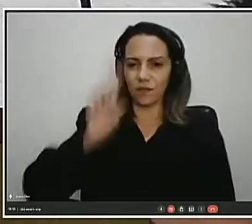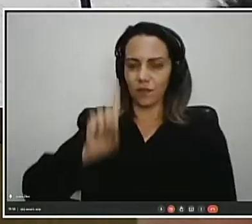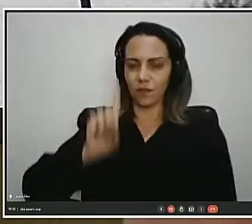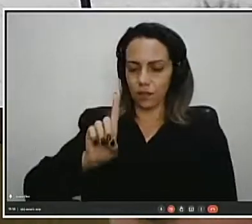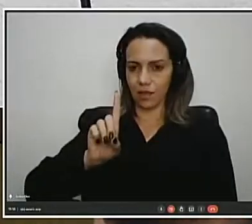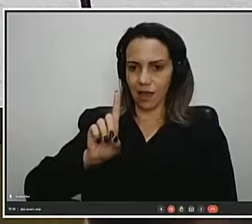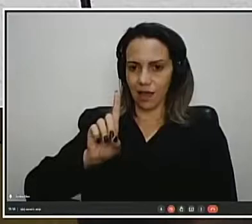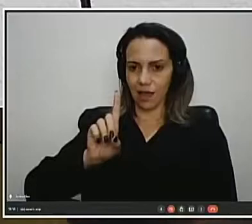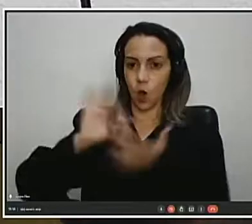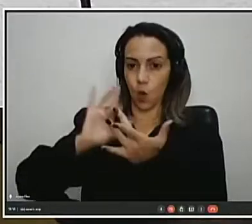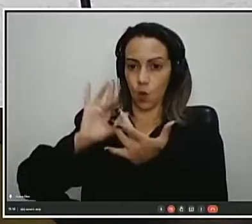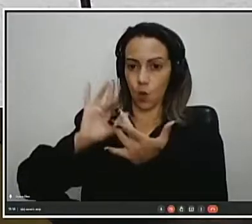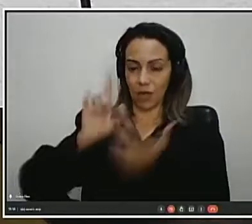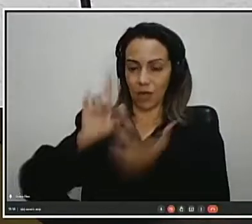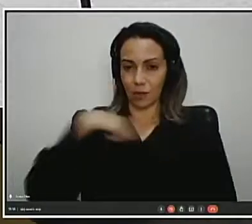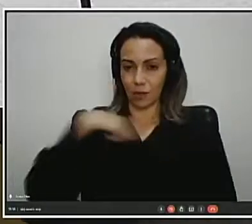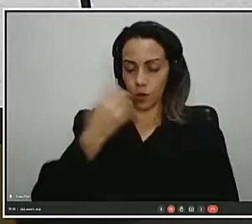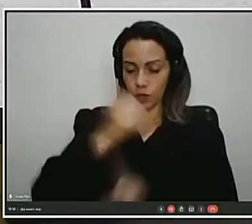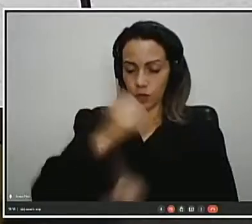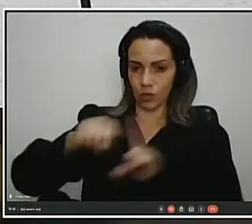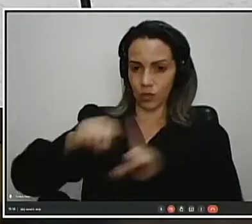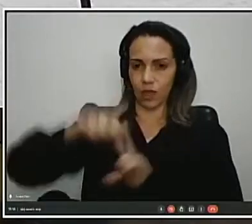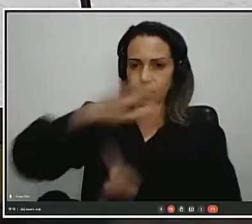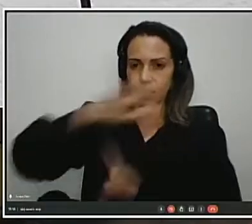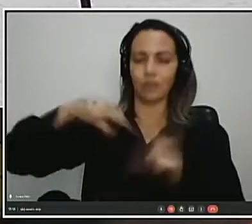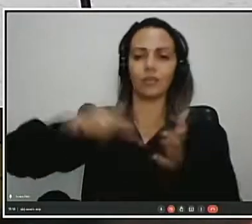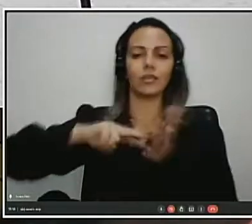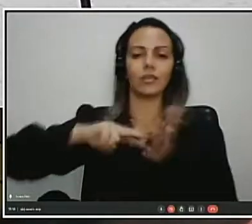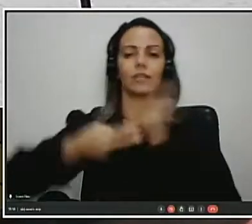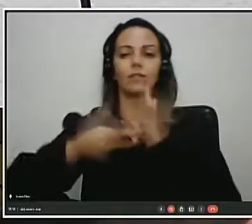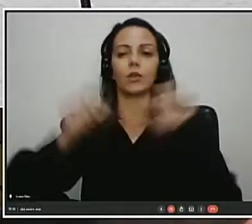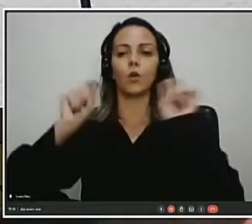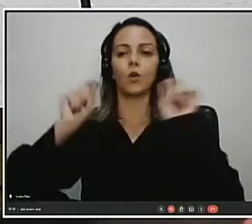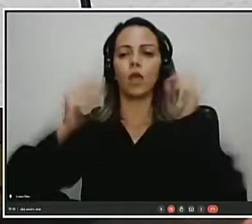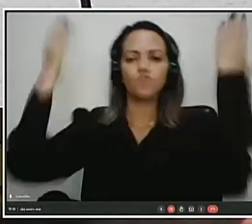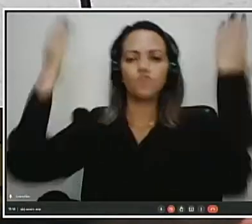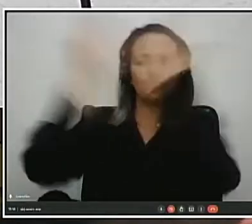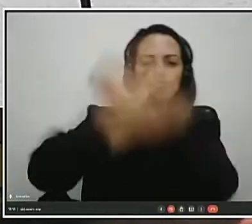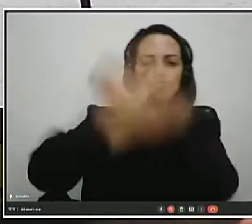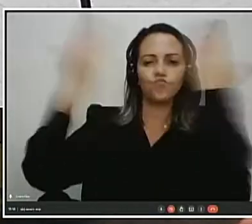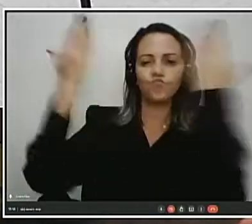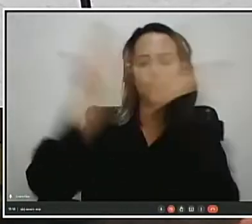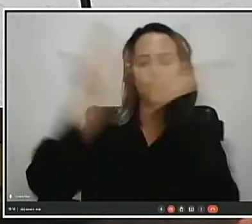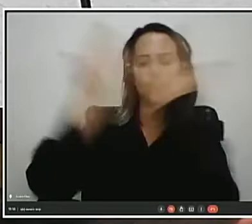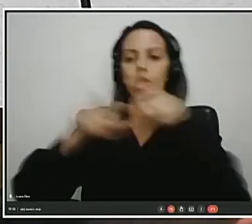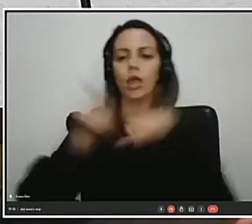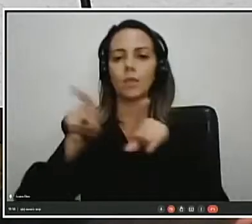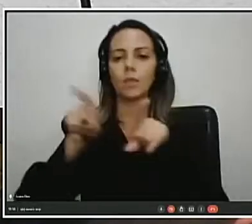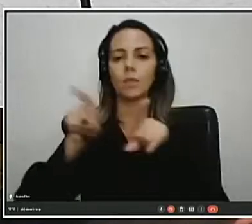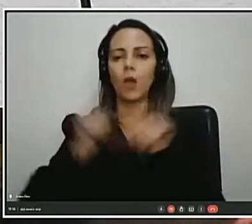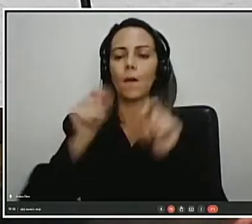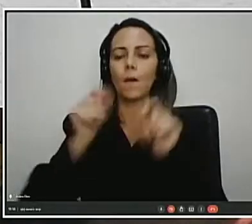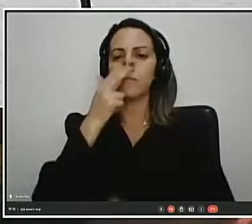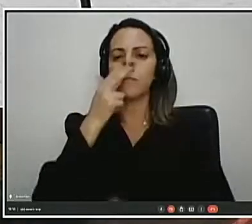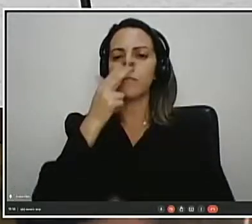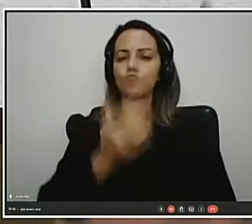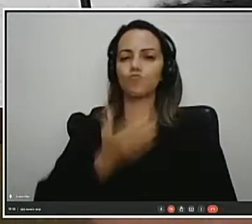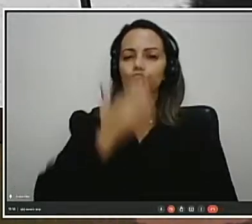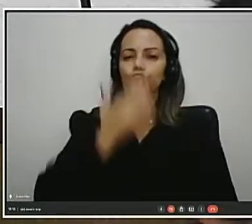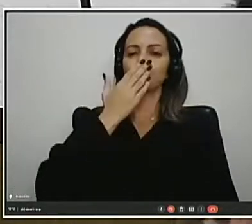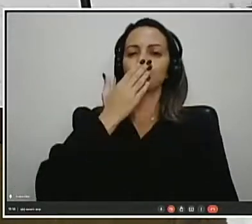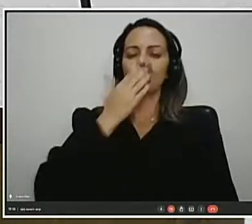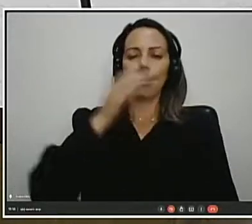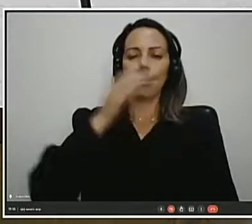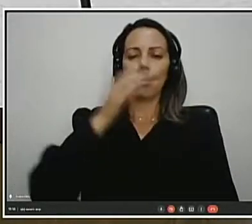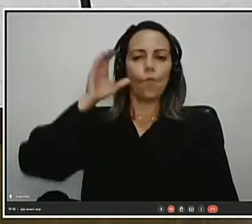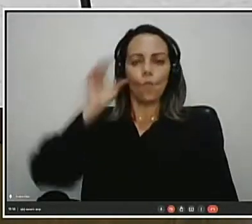uma prova de invisibilidade e do silenciamento brutal em nossa sociedade, quanto às demandas e condições da pessoa